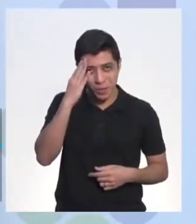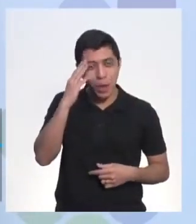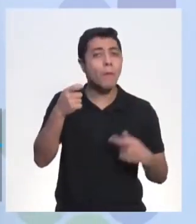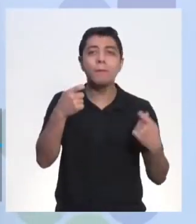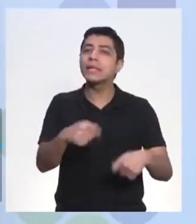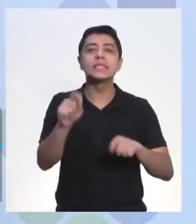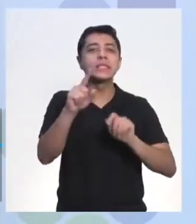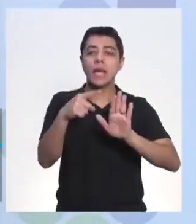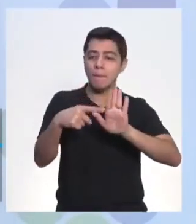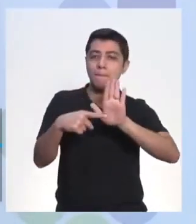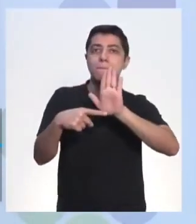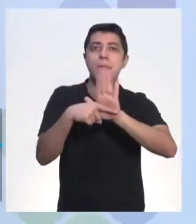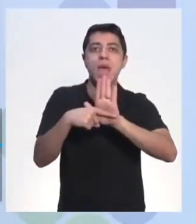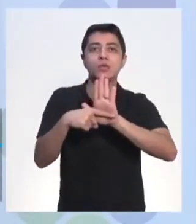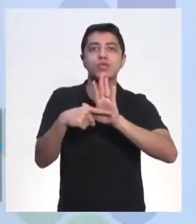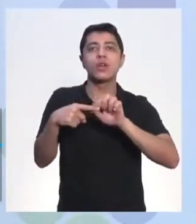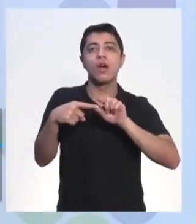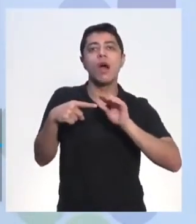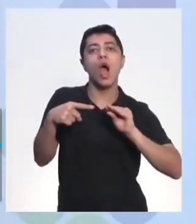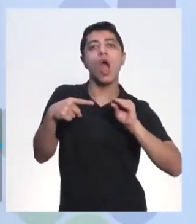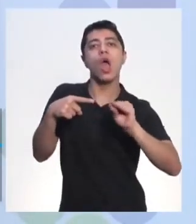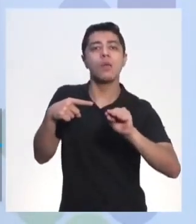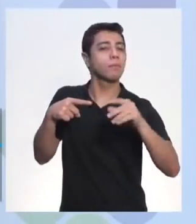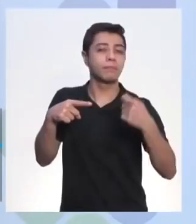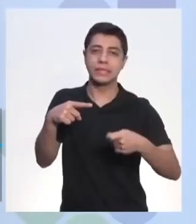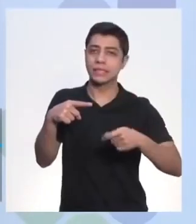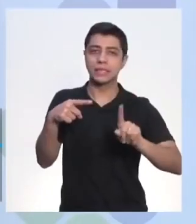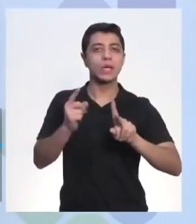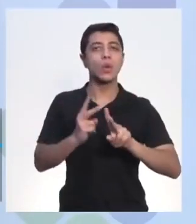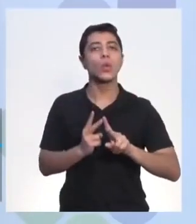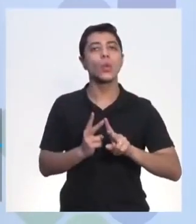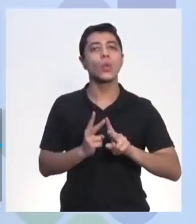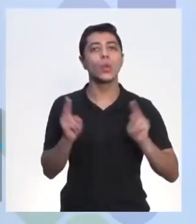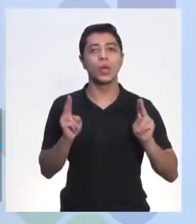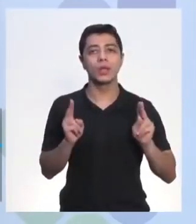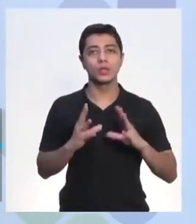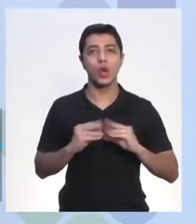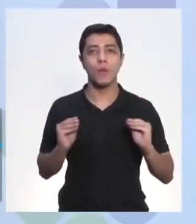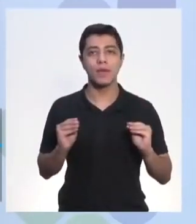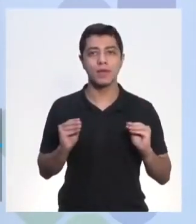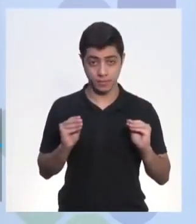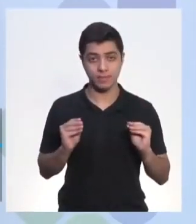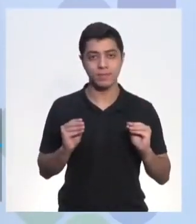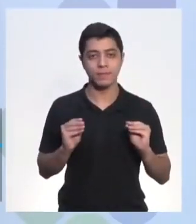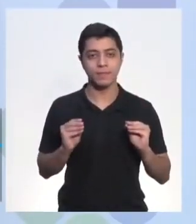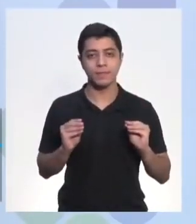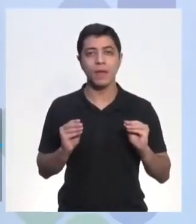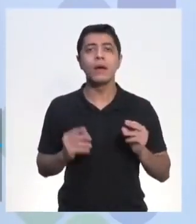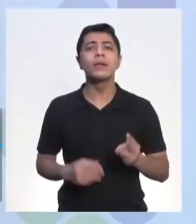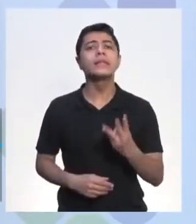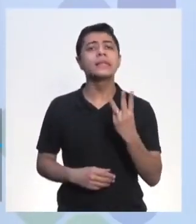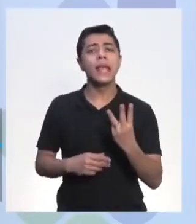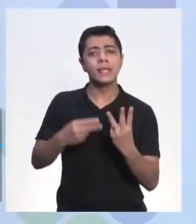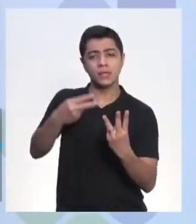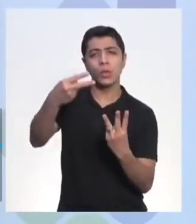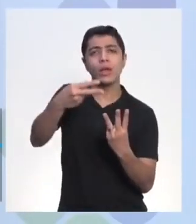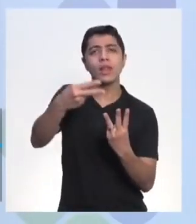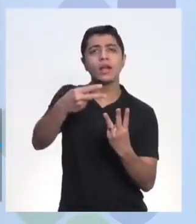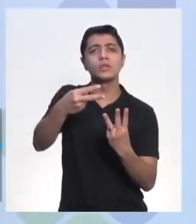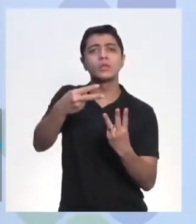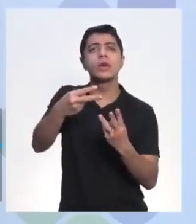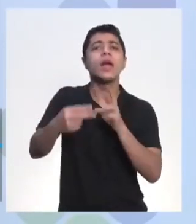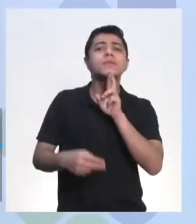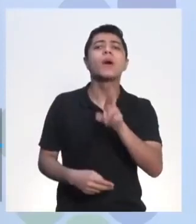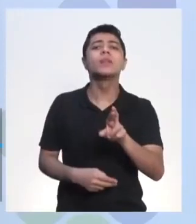sobre a potência. Legal. E como eu faço mesmo 3 elevado ao quadrado? 3 elevado ao quadrado é 3 vezes 3, podia ter colado aqui de cima,